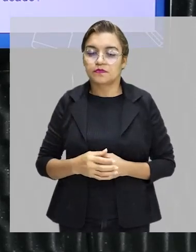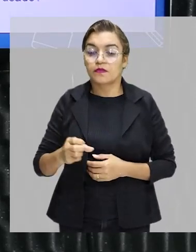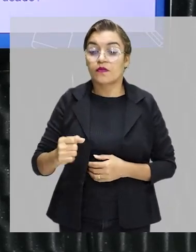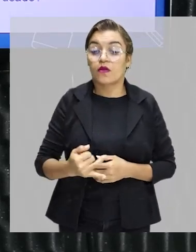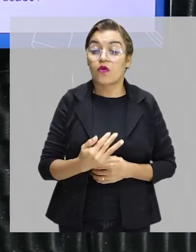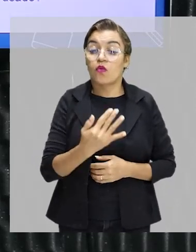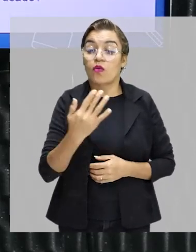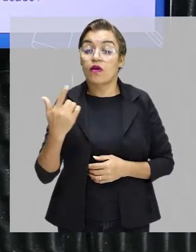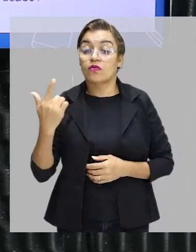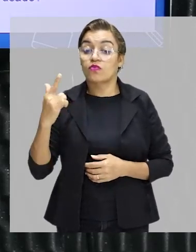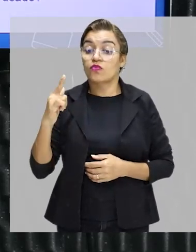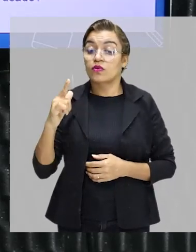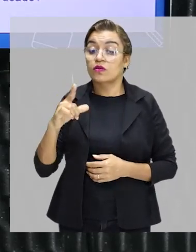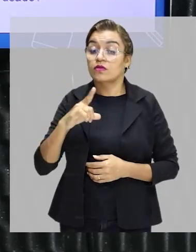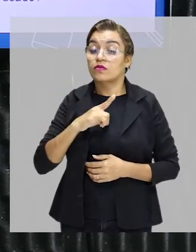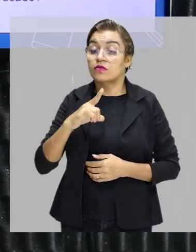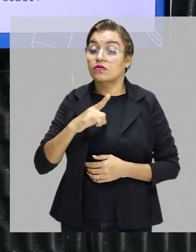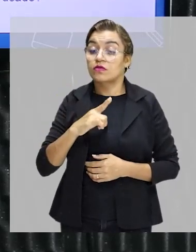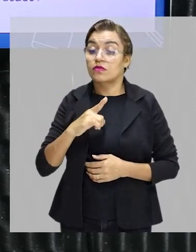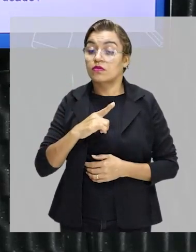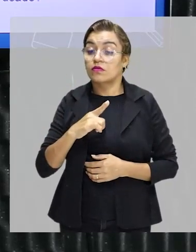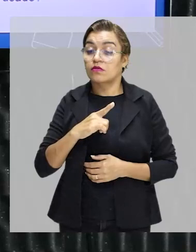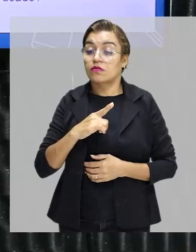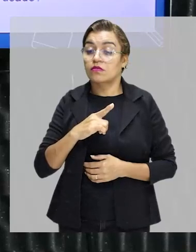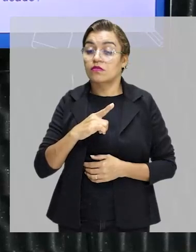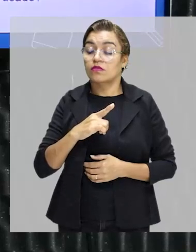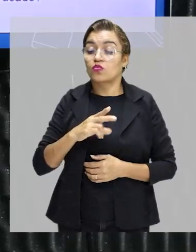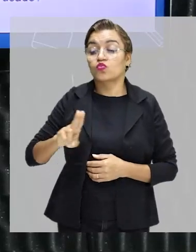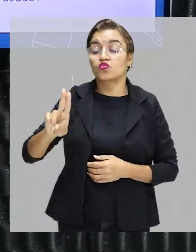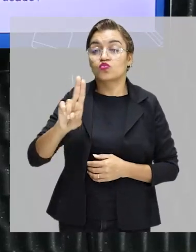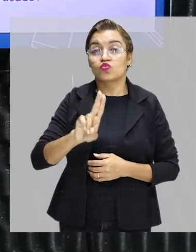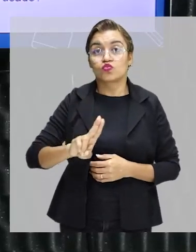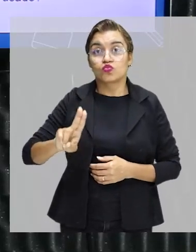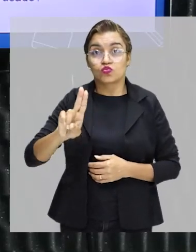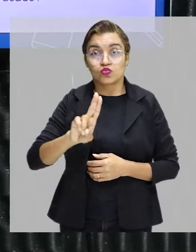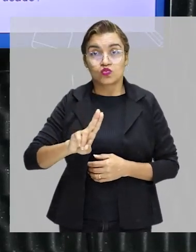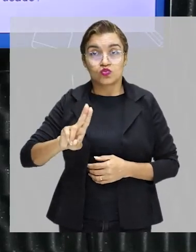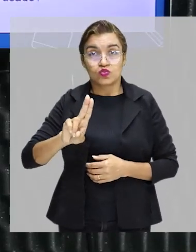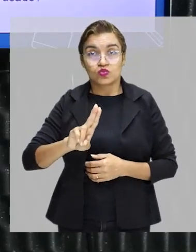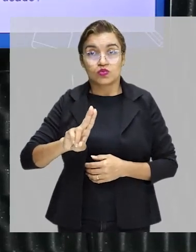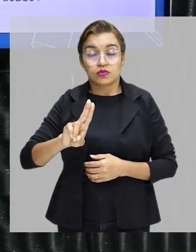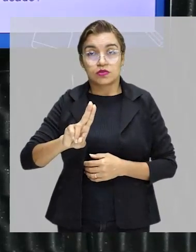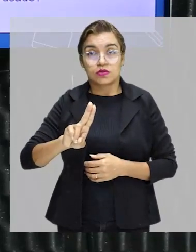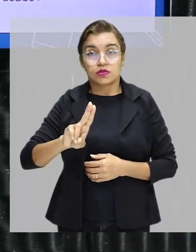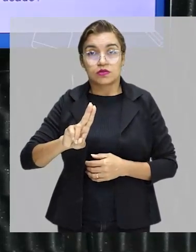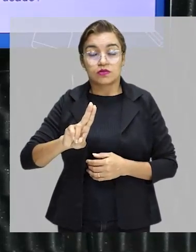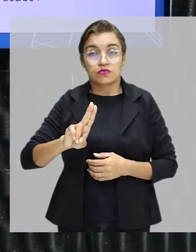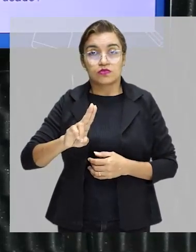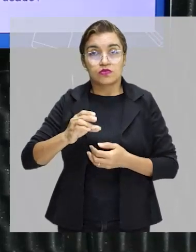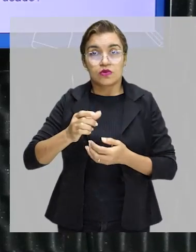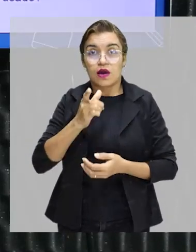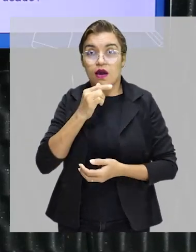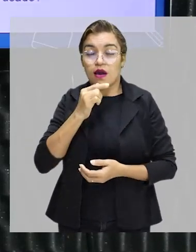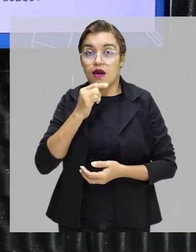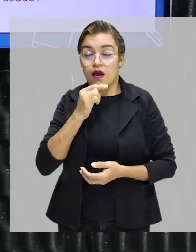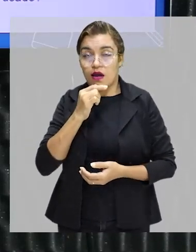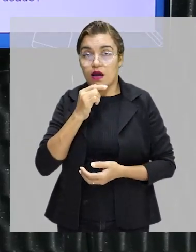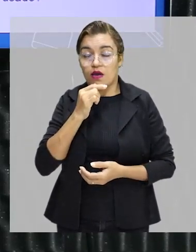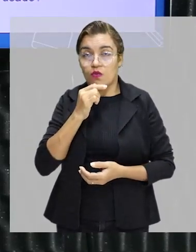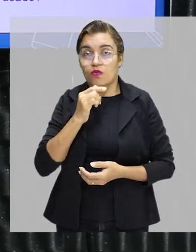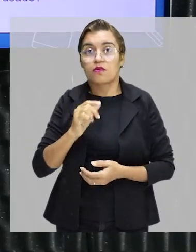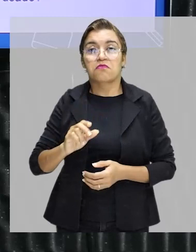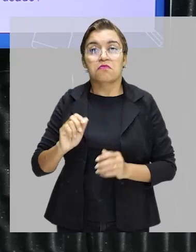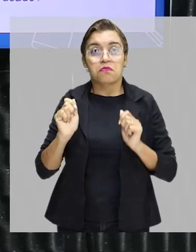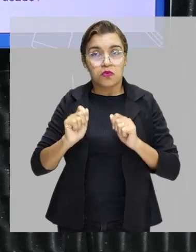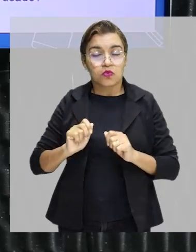dessa solução é possível obter usando toda a água potável disponível? Qual é o volume